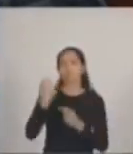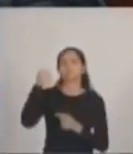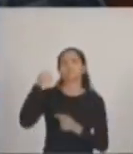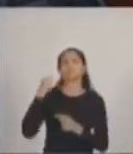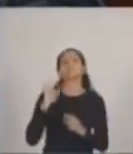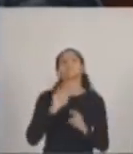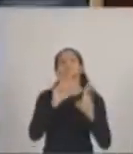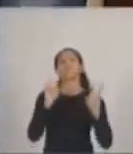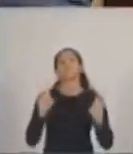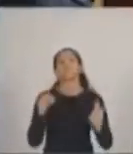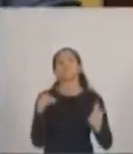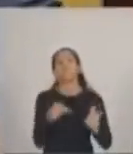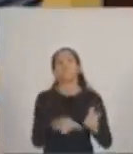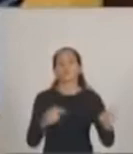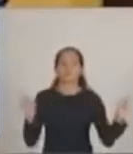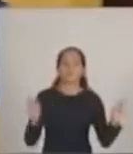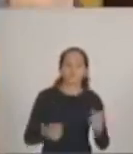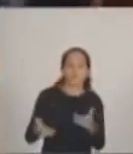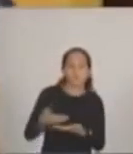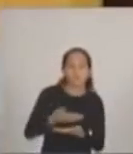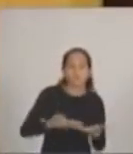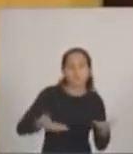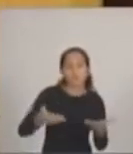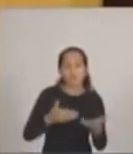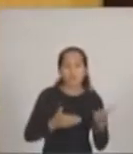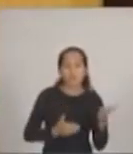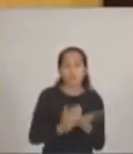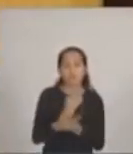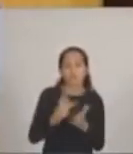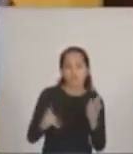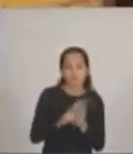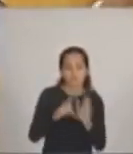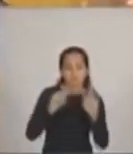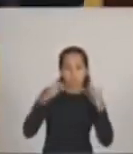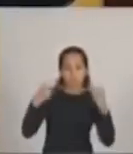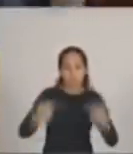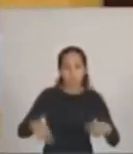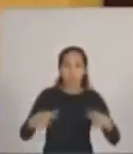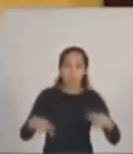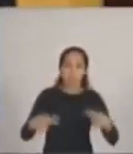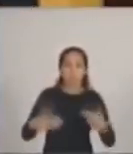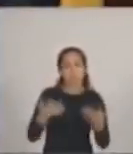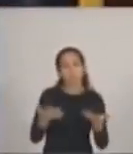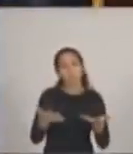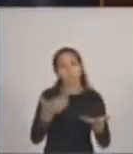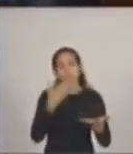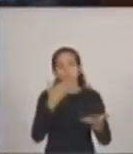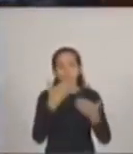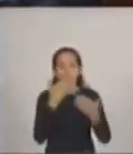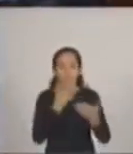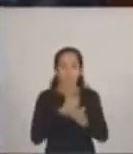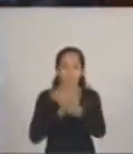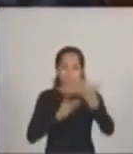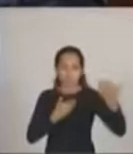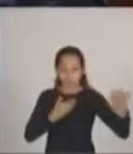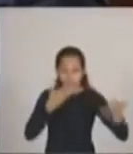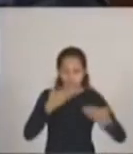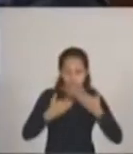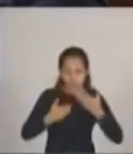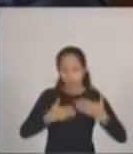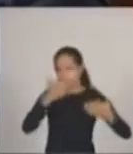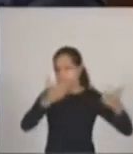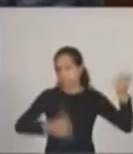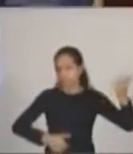que essa matéria deveria tramitar e ser aprovada no Parlamento. E aí, atendendo ao pedido dos meus colegas deputados, relatei da forma